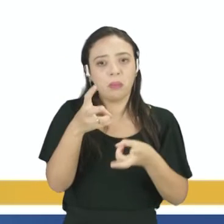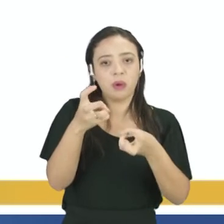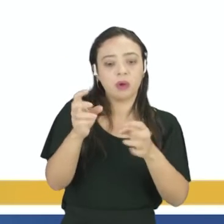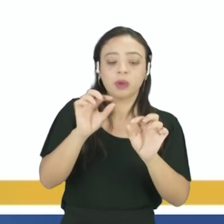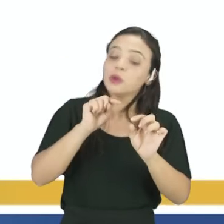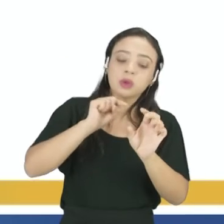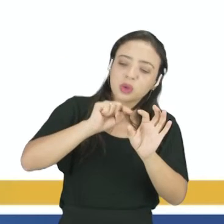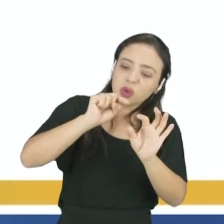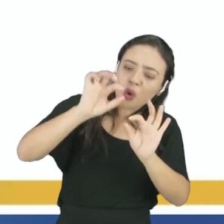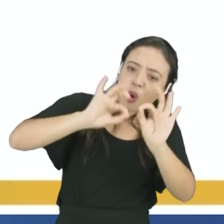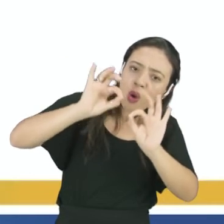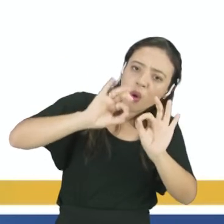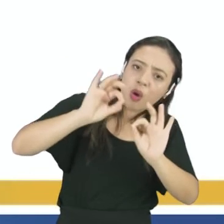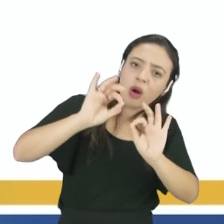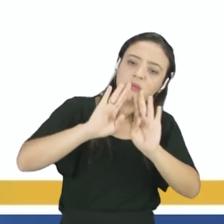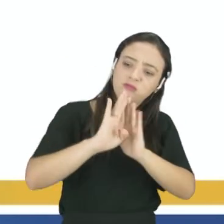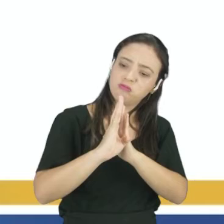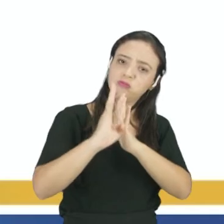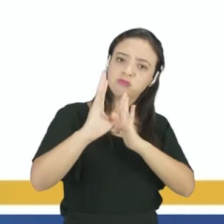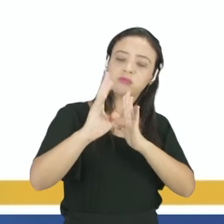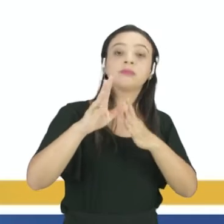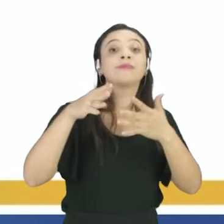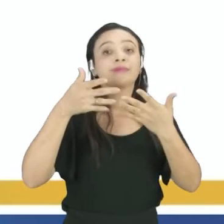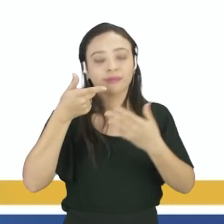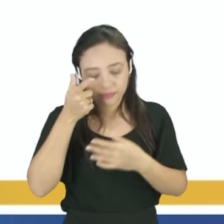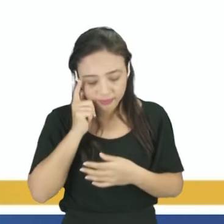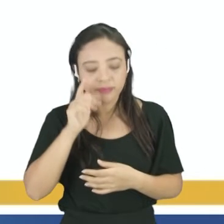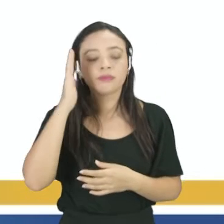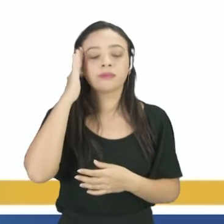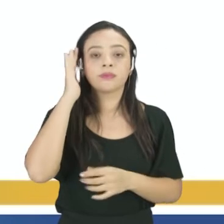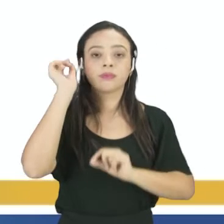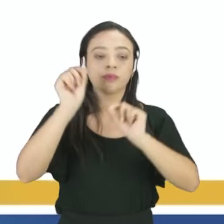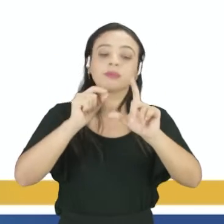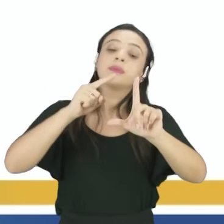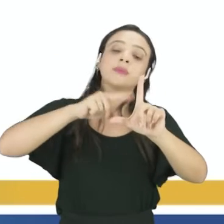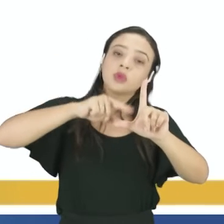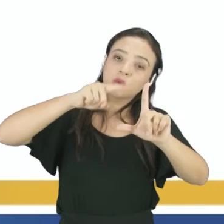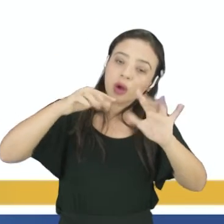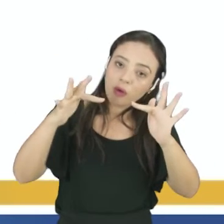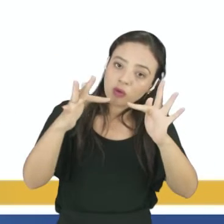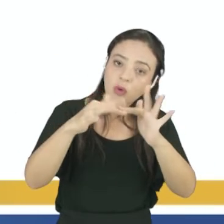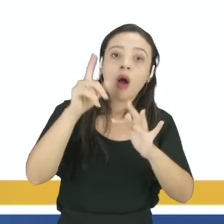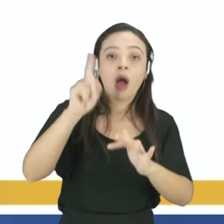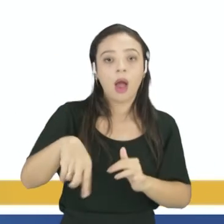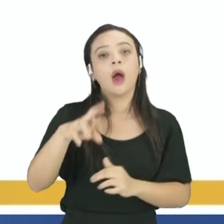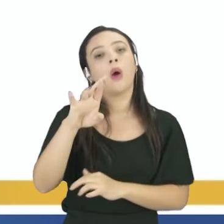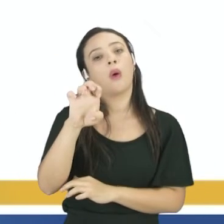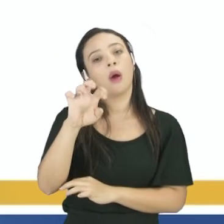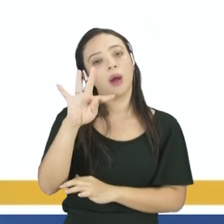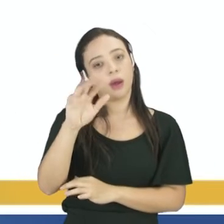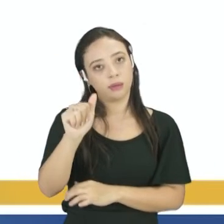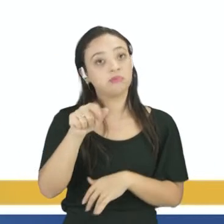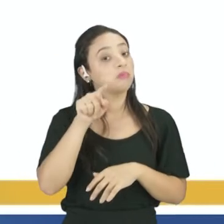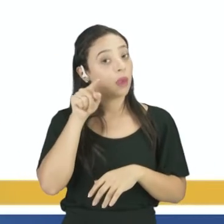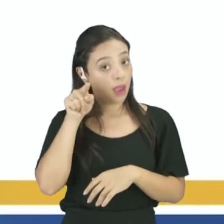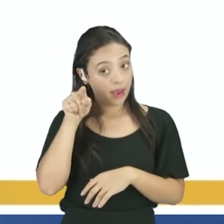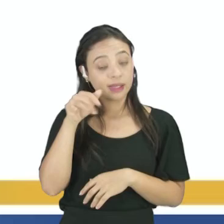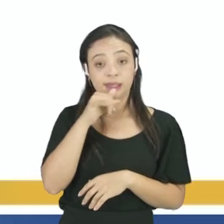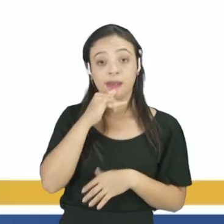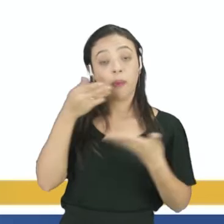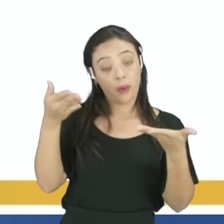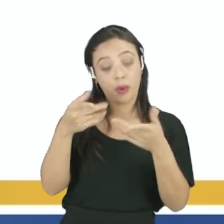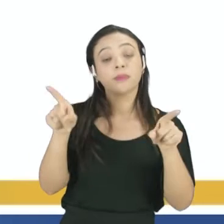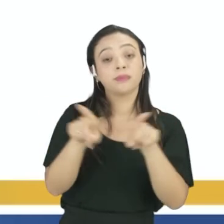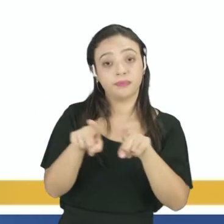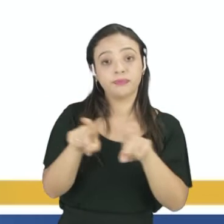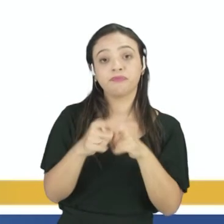alinhados, então intuitivamente nós já entendemos que o gráfico da função era uma reta. Aqui vai ser a mesma ideia. Vamos plotar